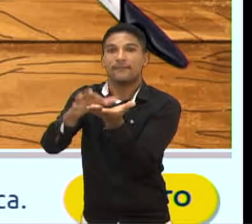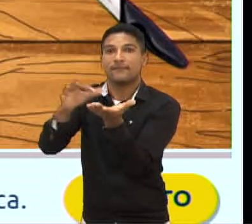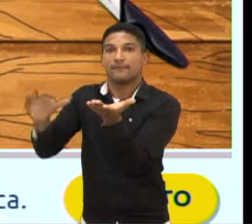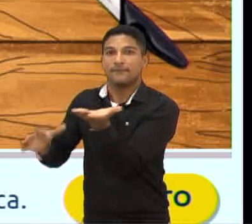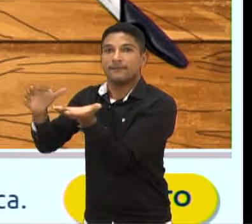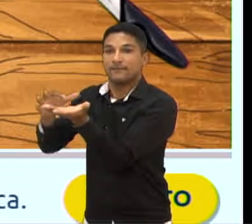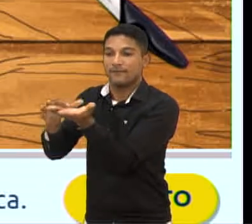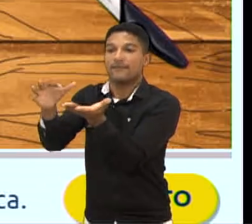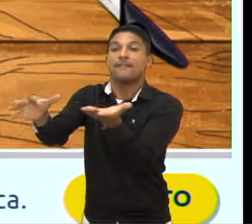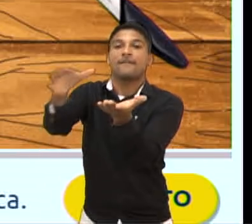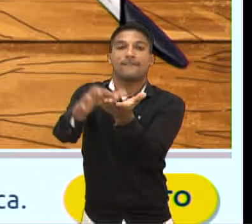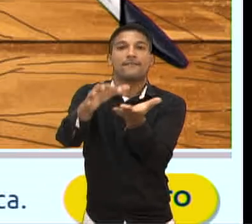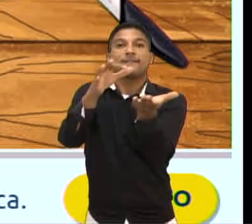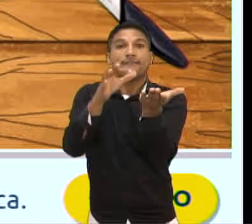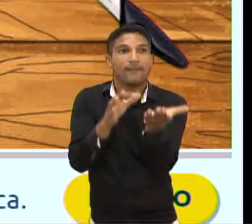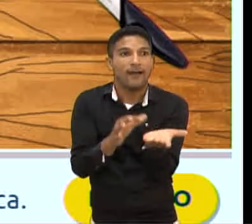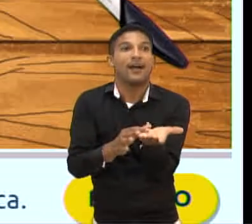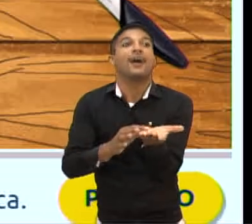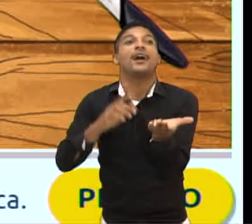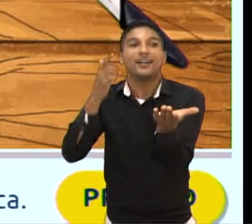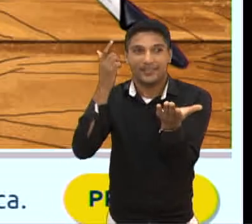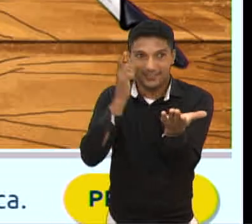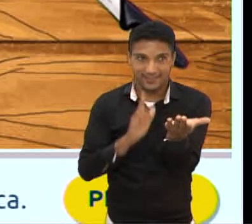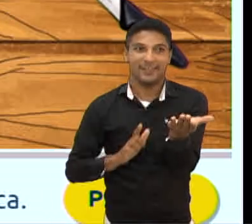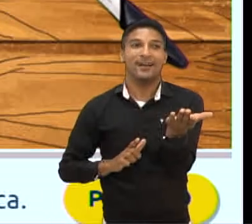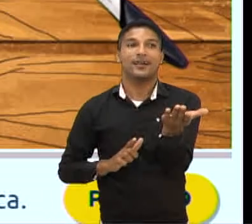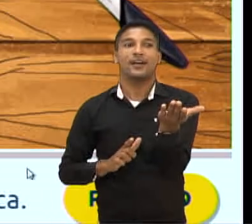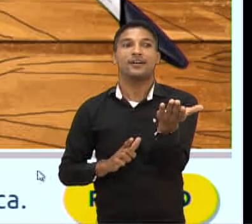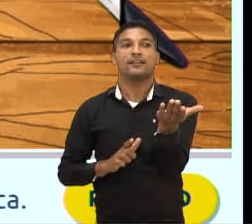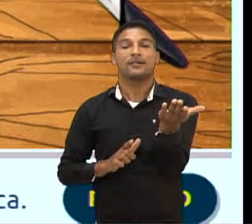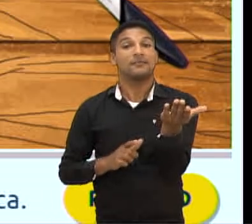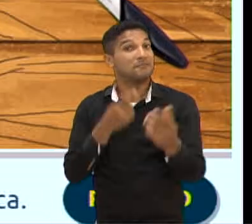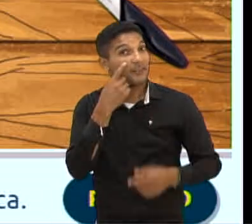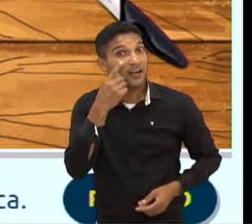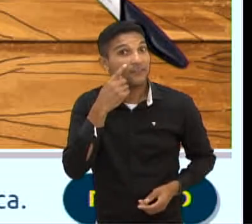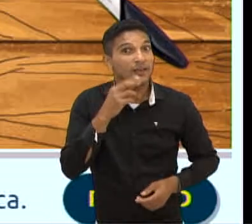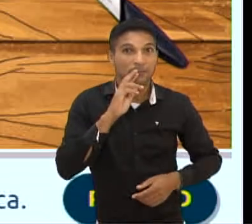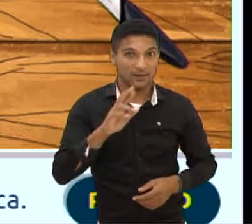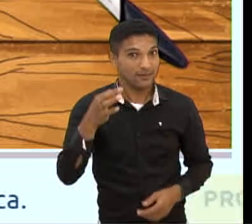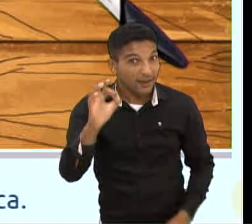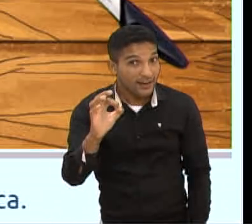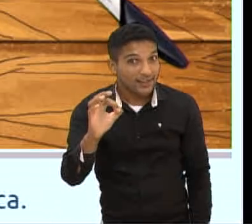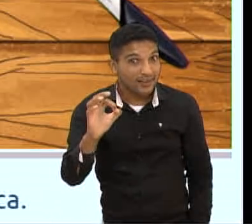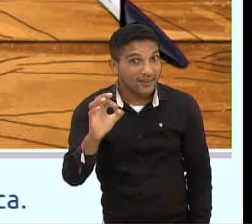1/5 para o outro, e ainda tenho mais 1/5. Olha lá, vamos verificar se deu certo nossa ideia?